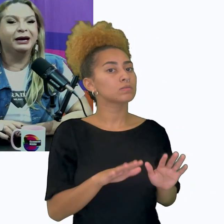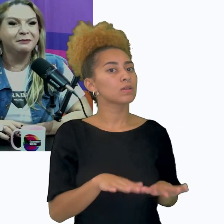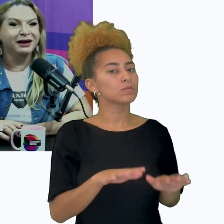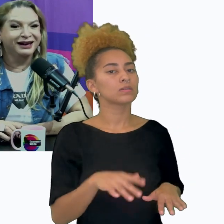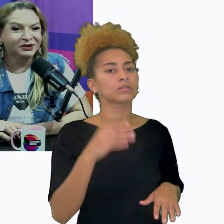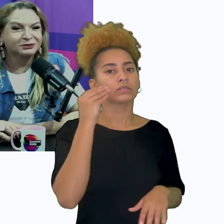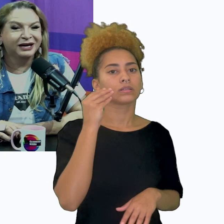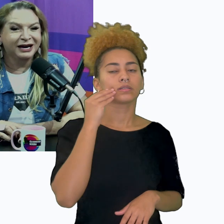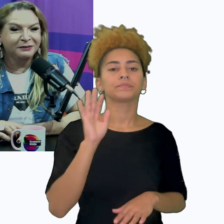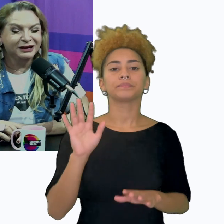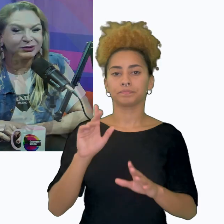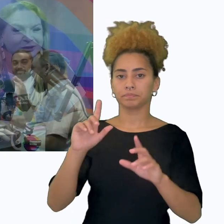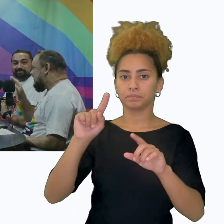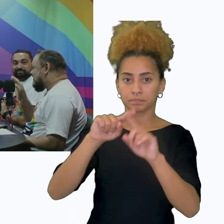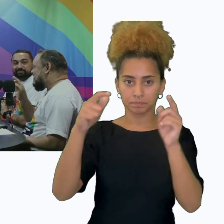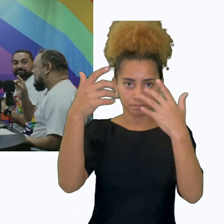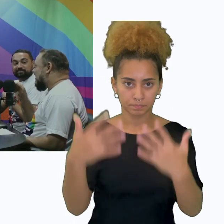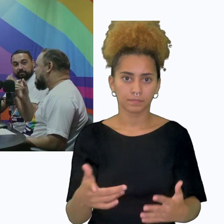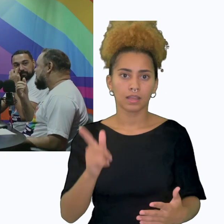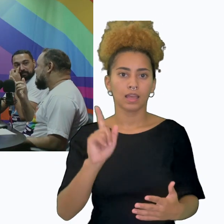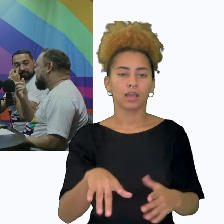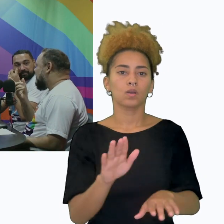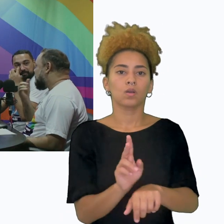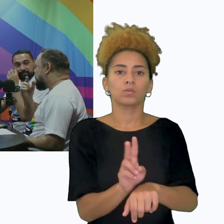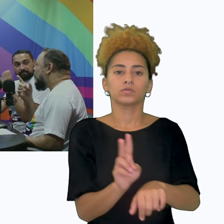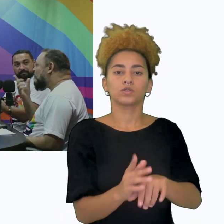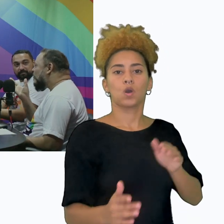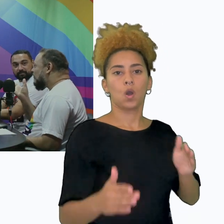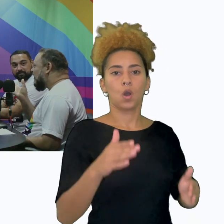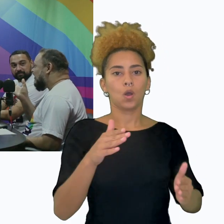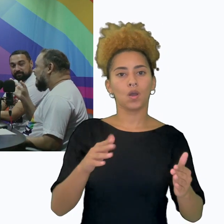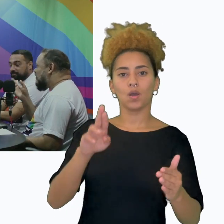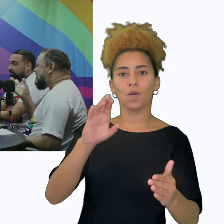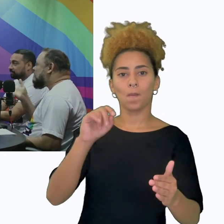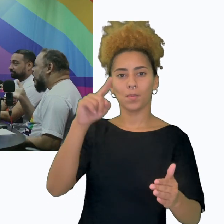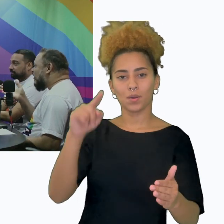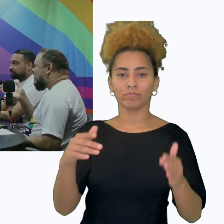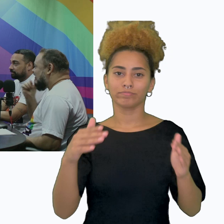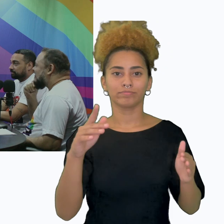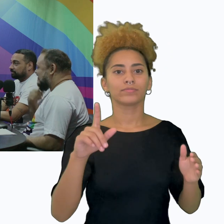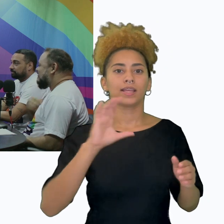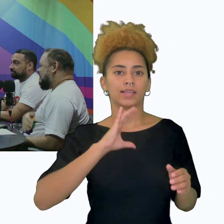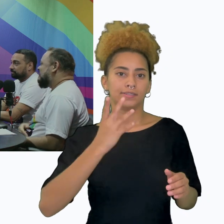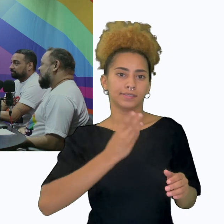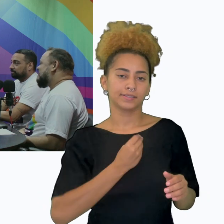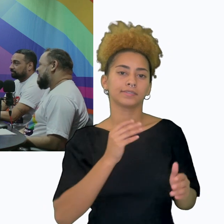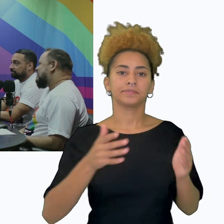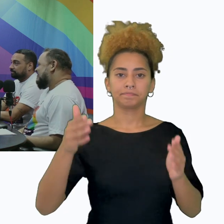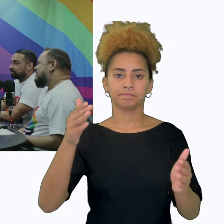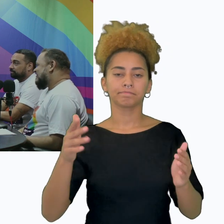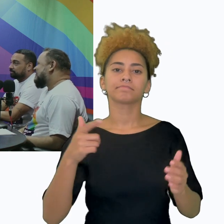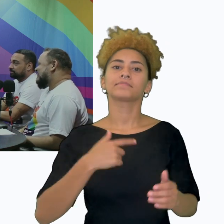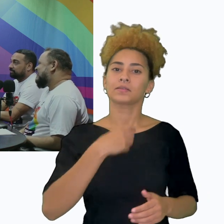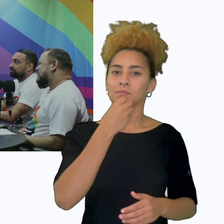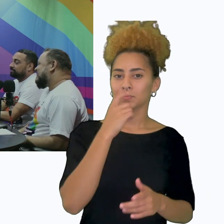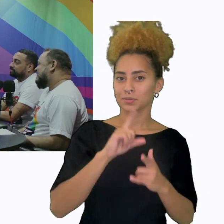bem menos. E só pra abrir um parêntese, assim, ela fazia, era tipo um robô, né? Era uma ciborgue, né? É uma ciborgue, uma travesti